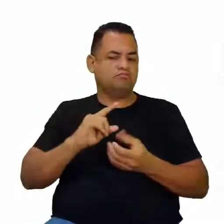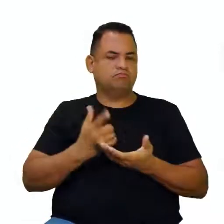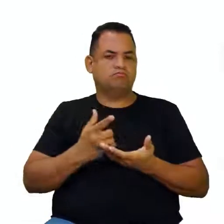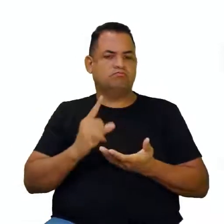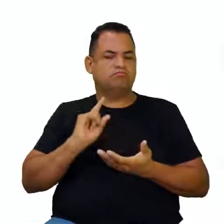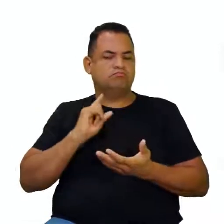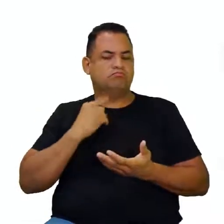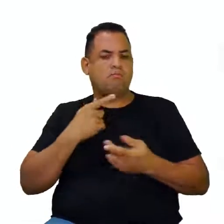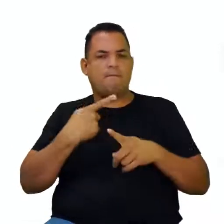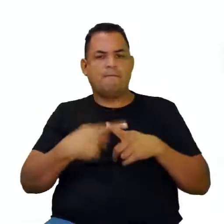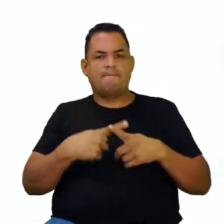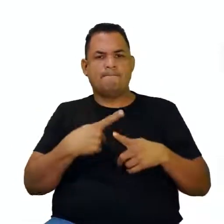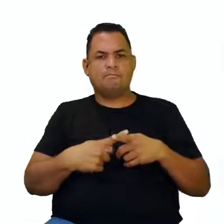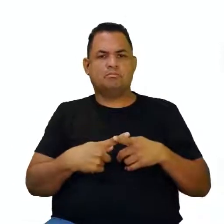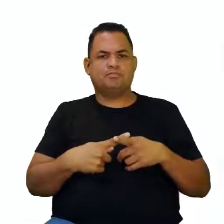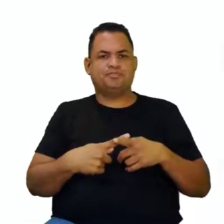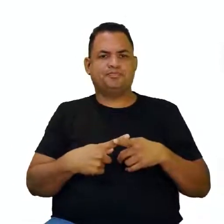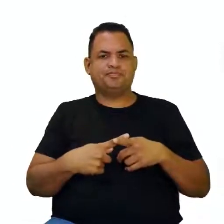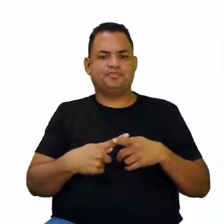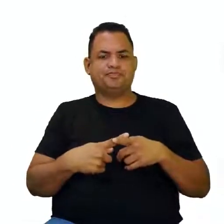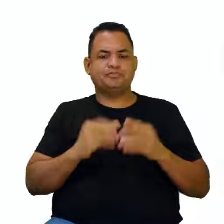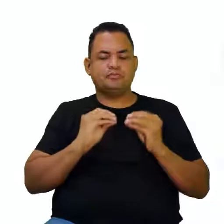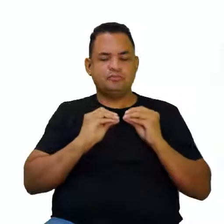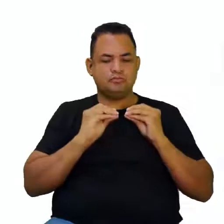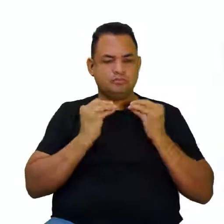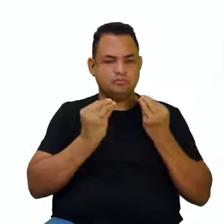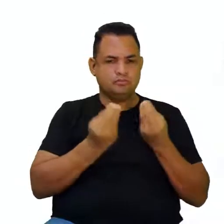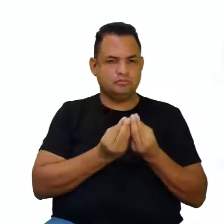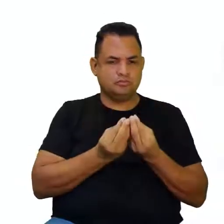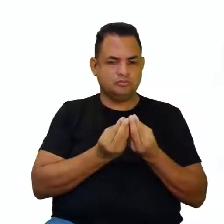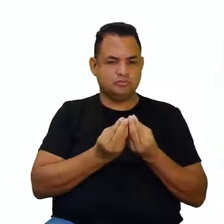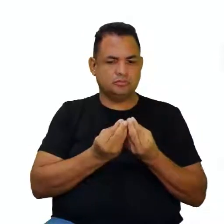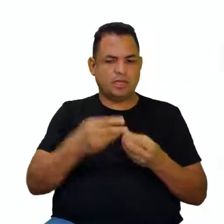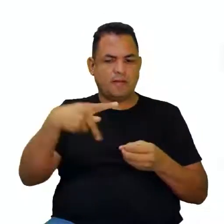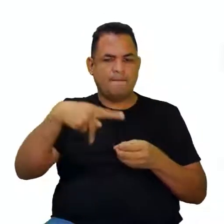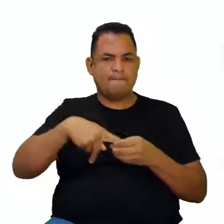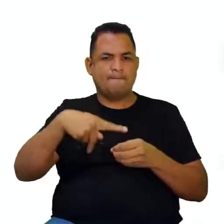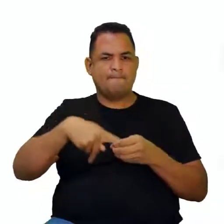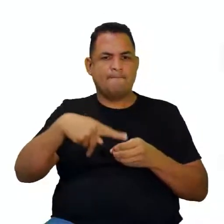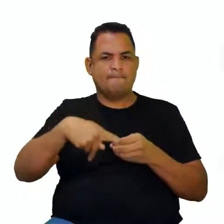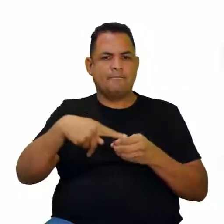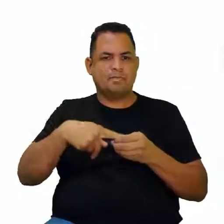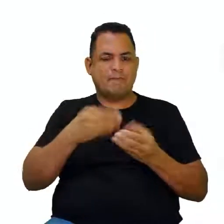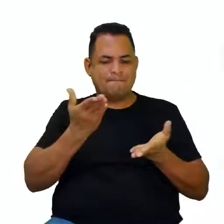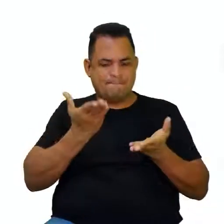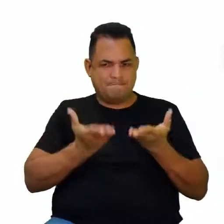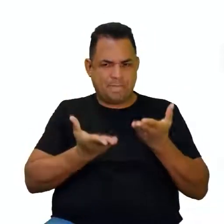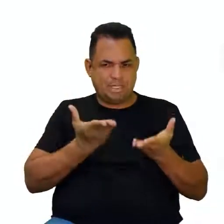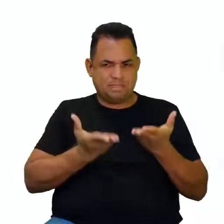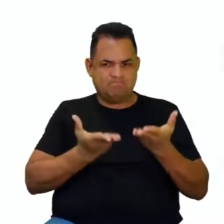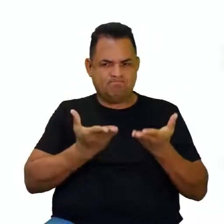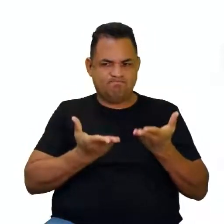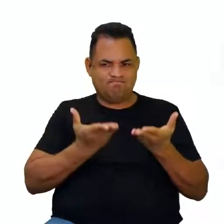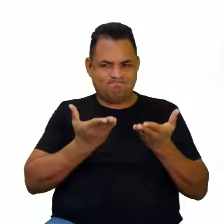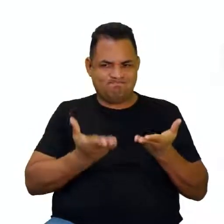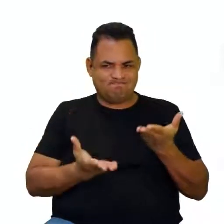justamente porque essas substâncias que estão no petróleo bruto, elas são pesadas, né? Digamos assim, elas são densas,